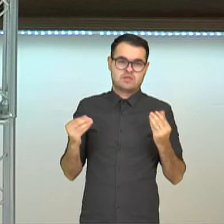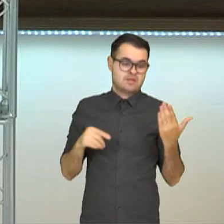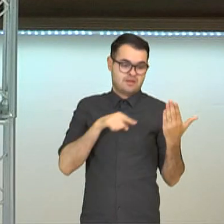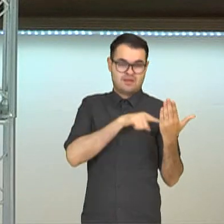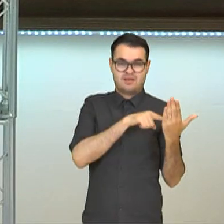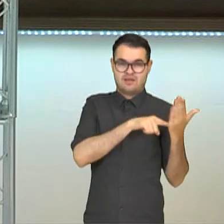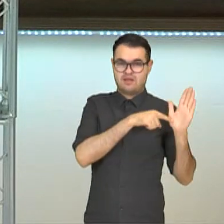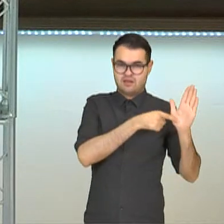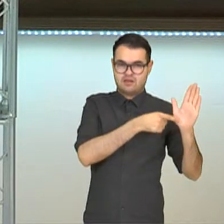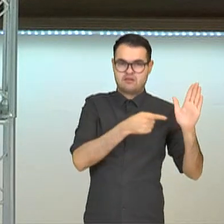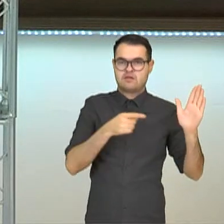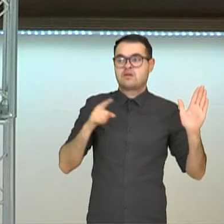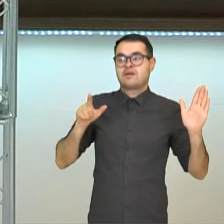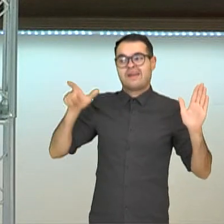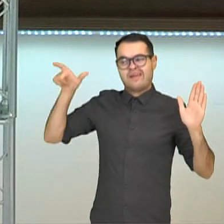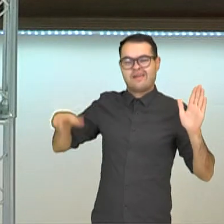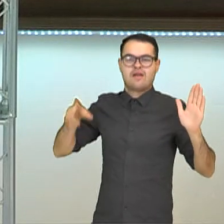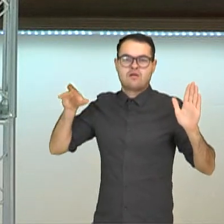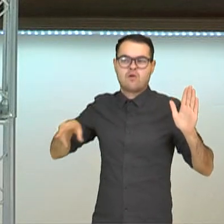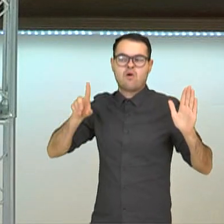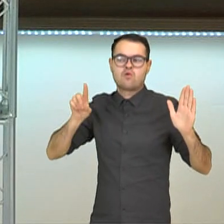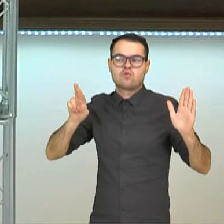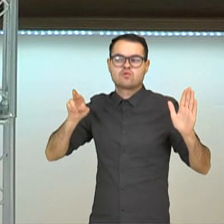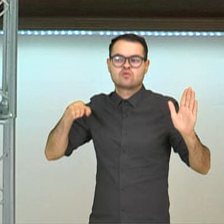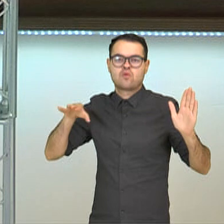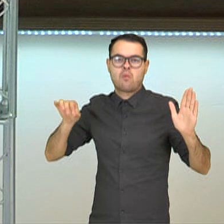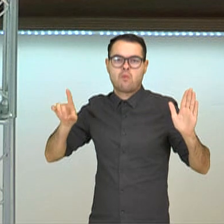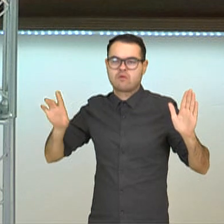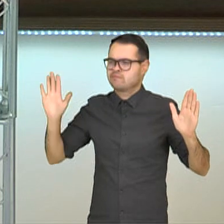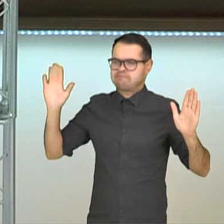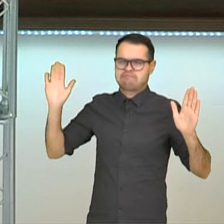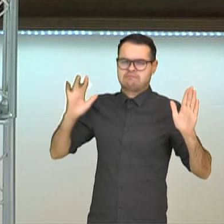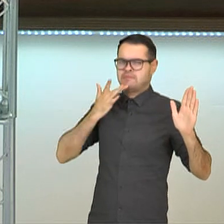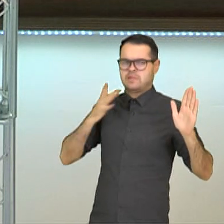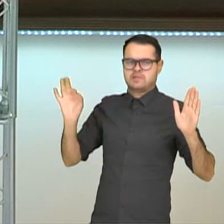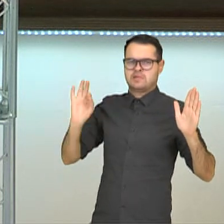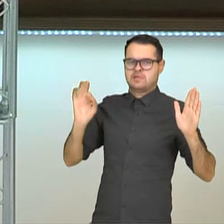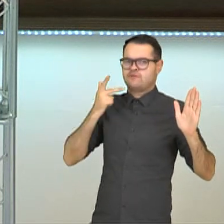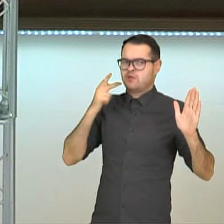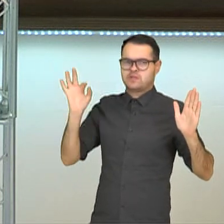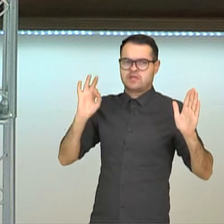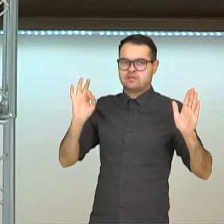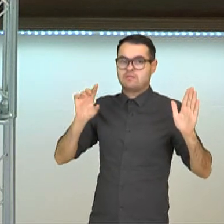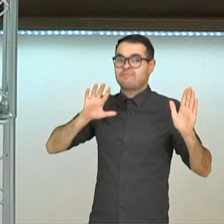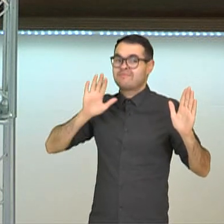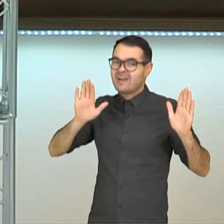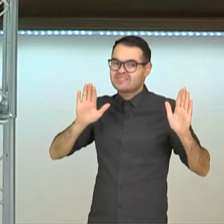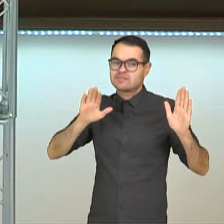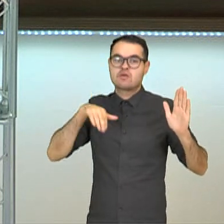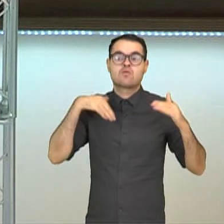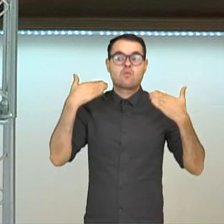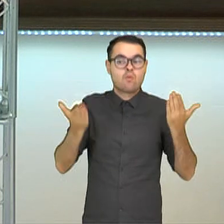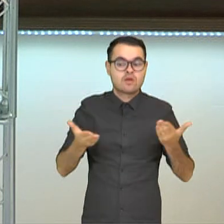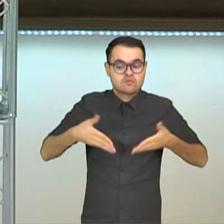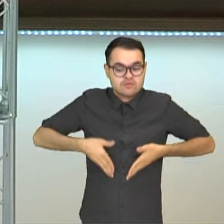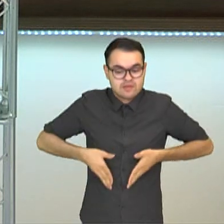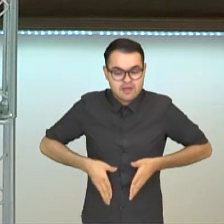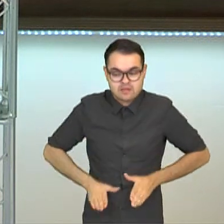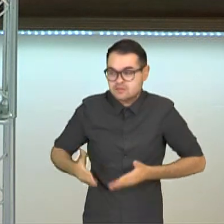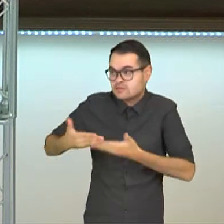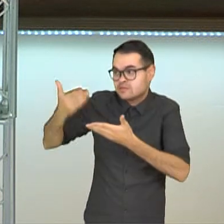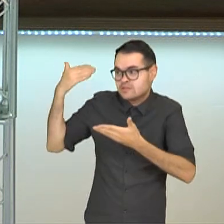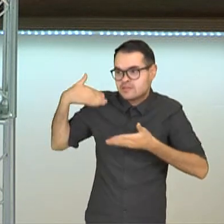disse assim, como diz Carlos Drummond de Andrade. Ela não falou isso. Só que ao dizer, quando nasci